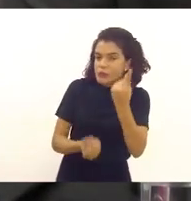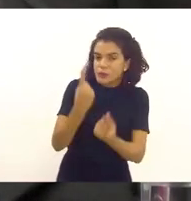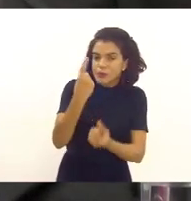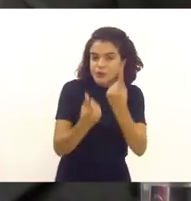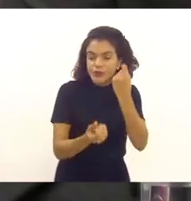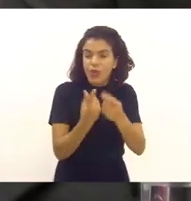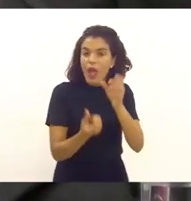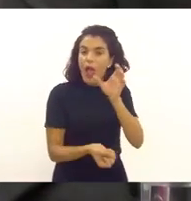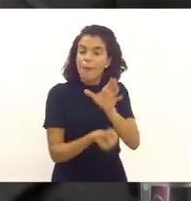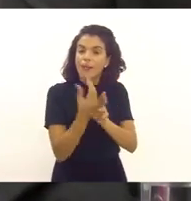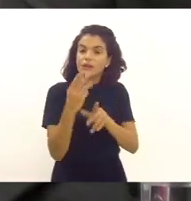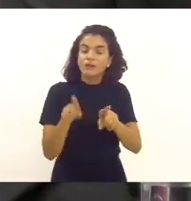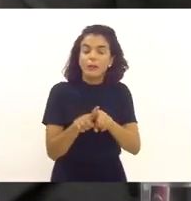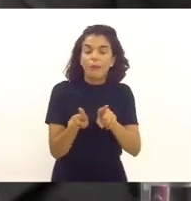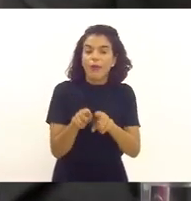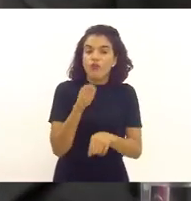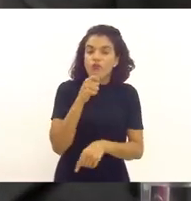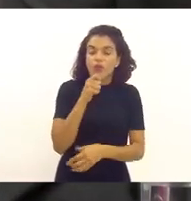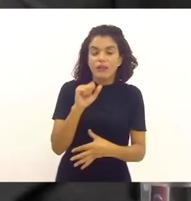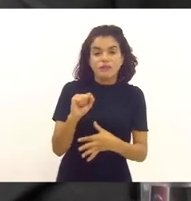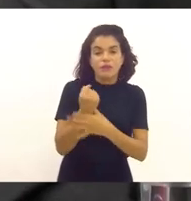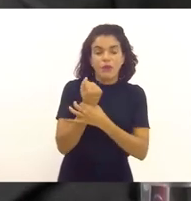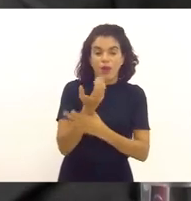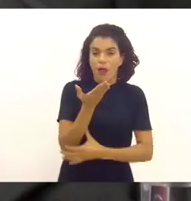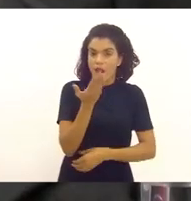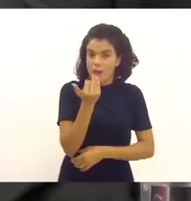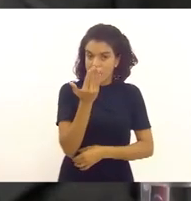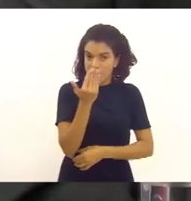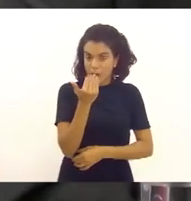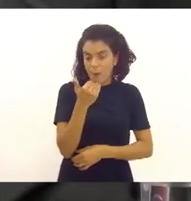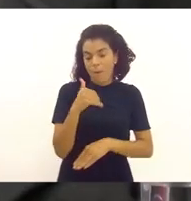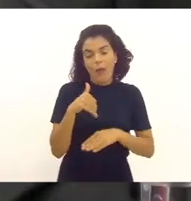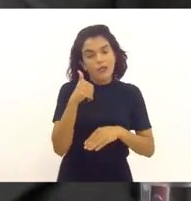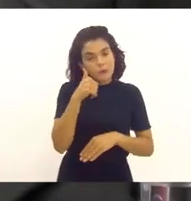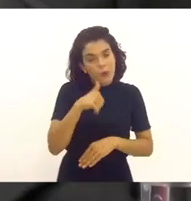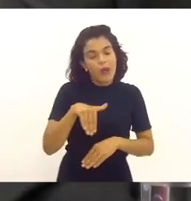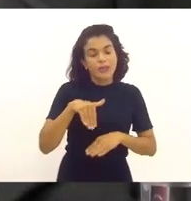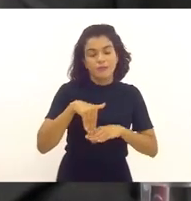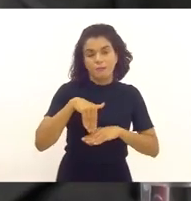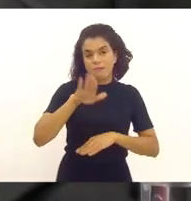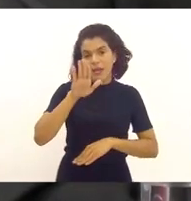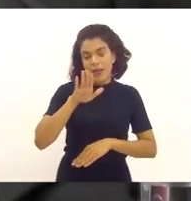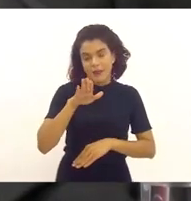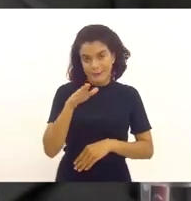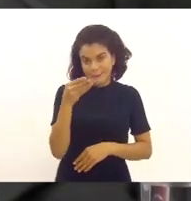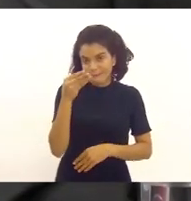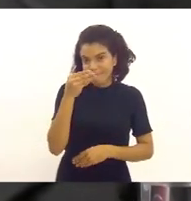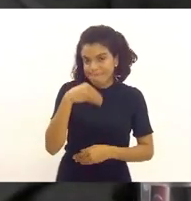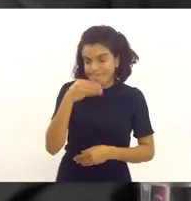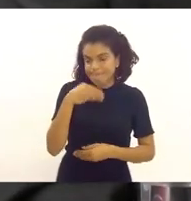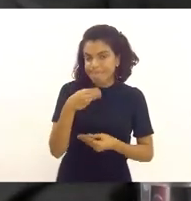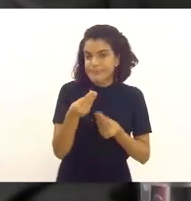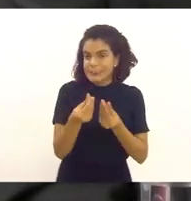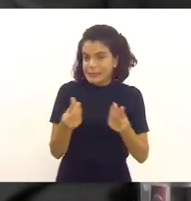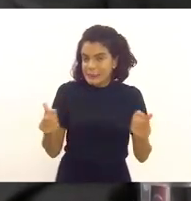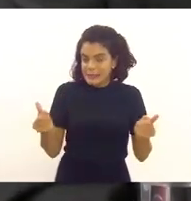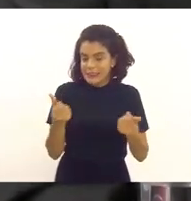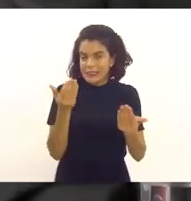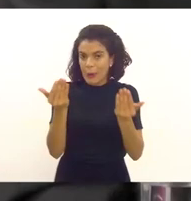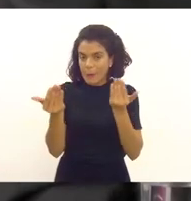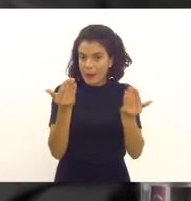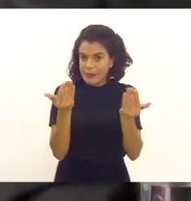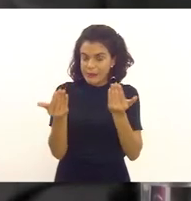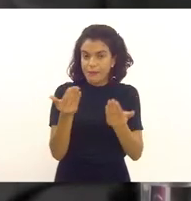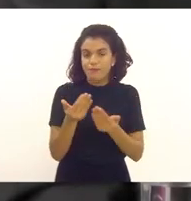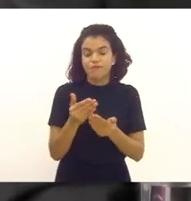a insegurança alimentar isso atinge enormemente as mulheres mais vulneráveis do nosso Brasil Então dentro dessa linha